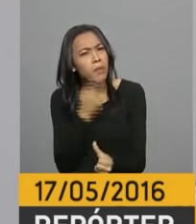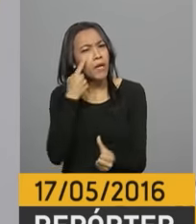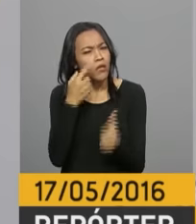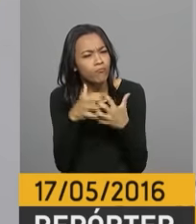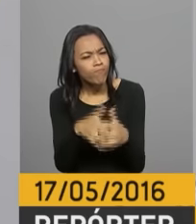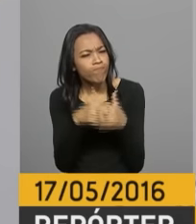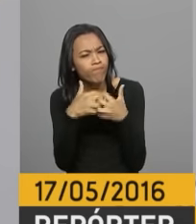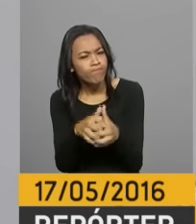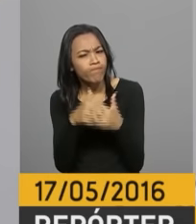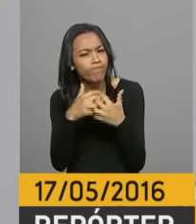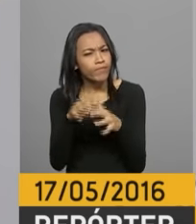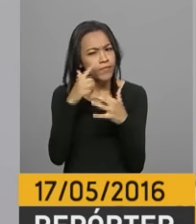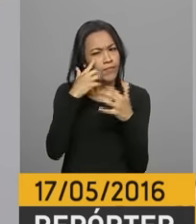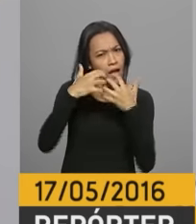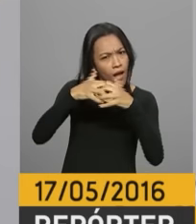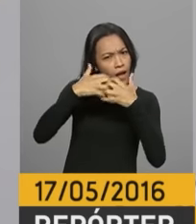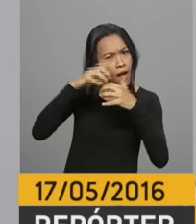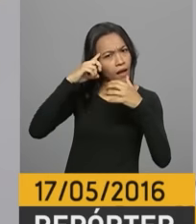que aconteça. Tá?